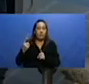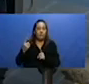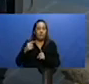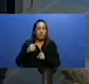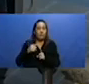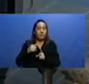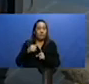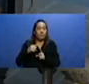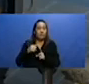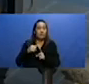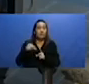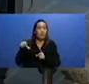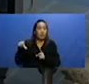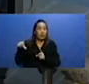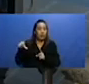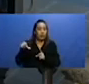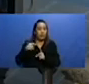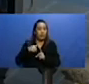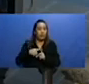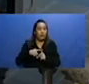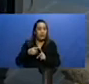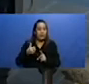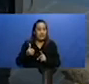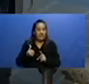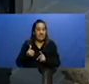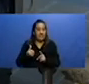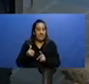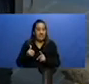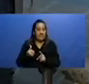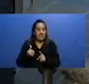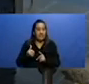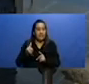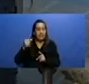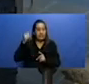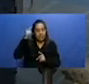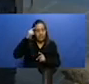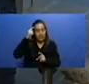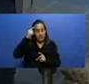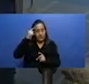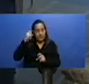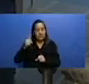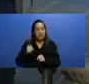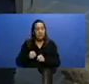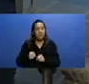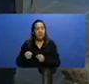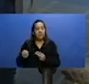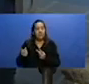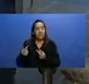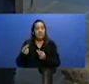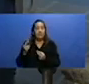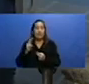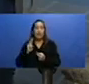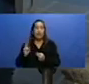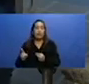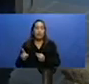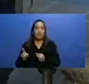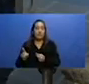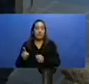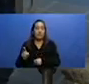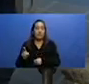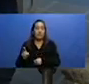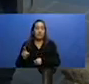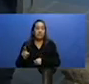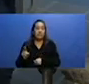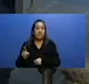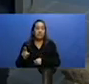1, 9. 9 mais 6, 9. 10, 11, 12, 13, 14, 15. Ah, então